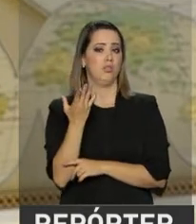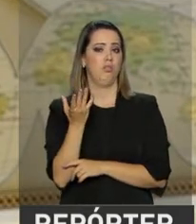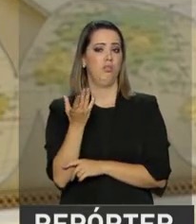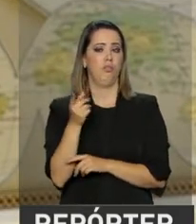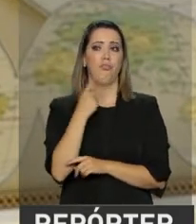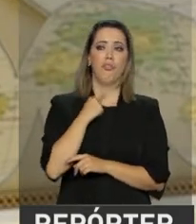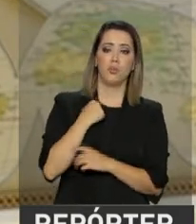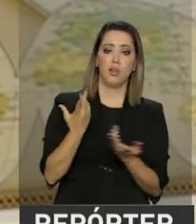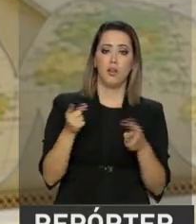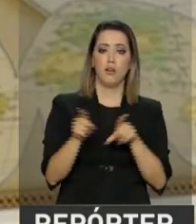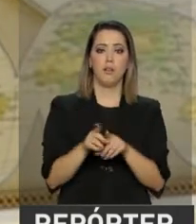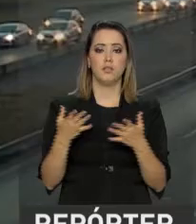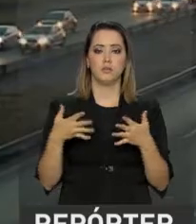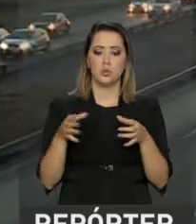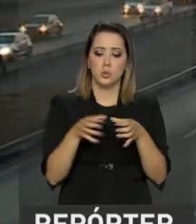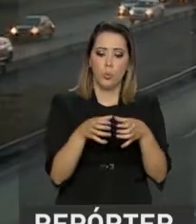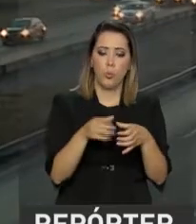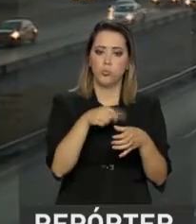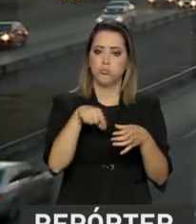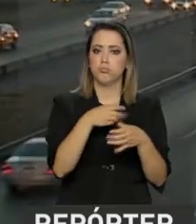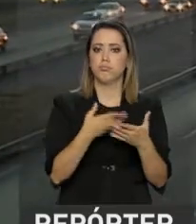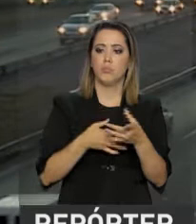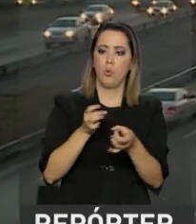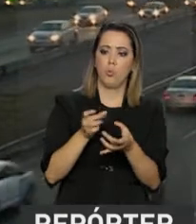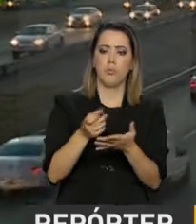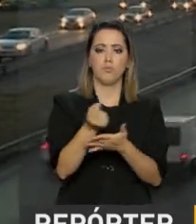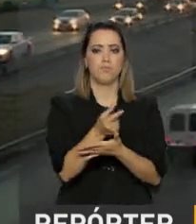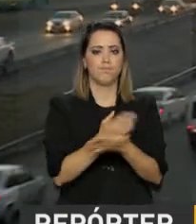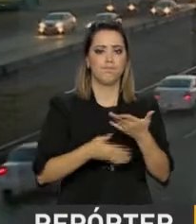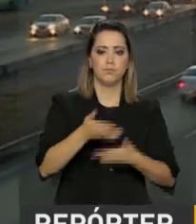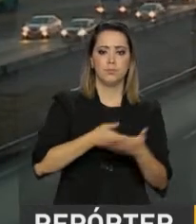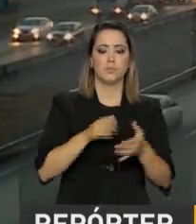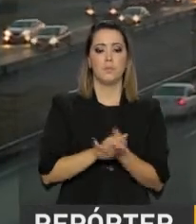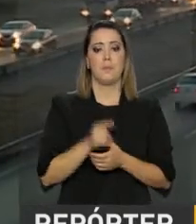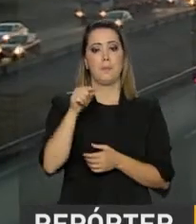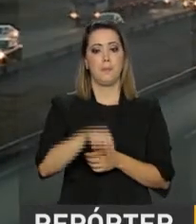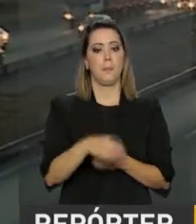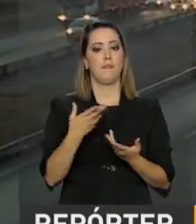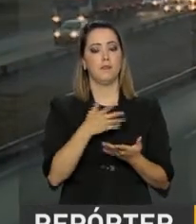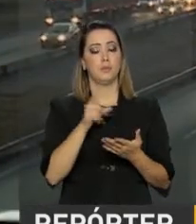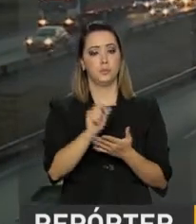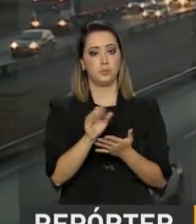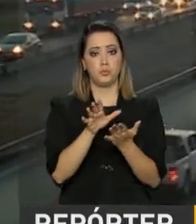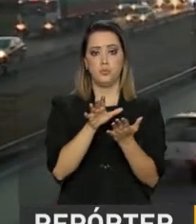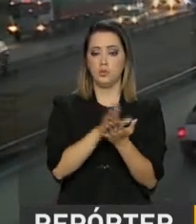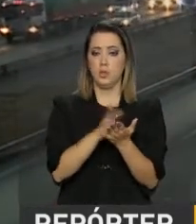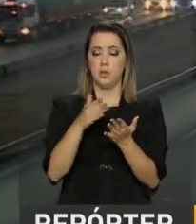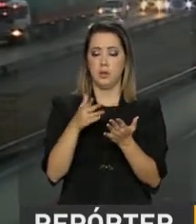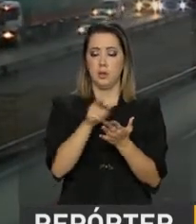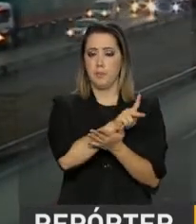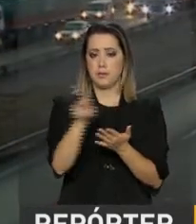item o bei entre os sócios do bloco a cúpula do mercosul aqui em mendonça vai marcar a passagem da presidência temporária do bloco